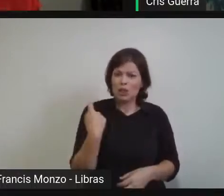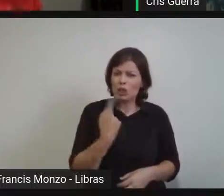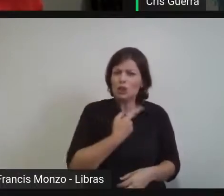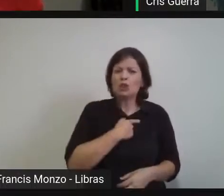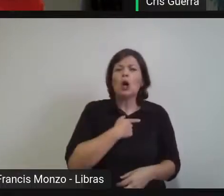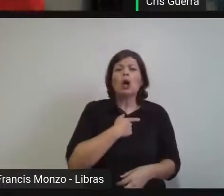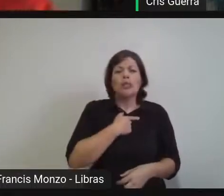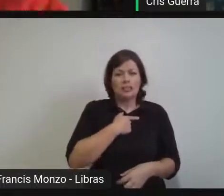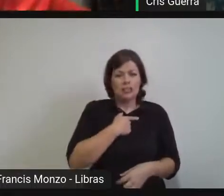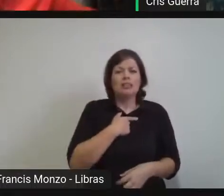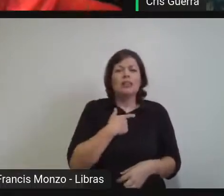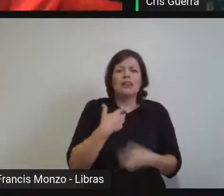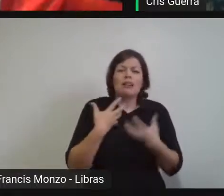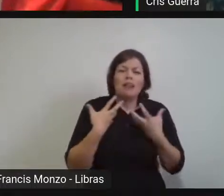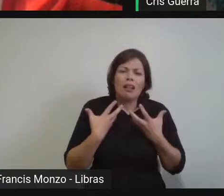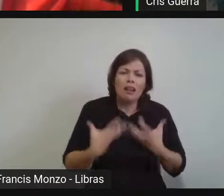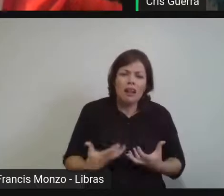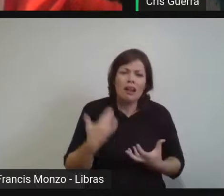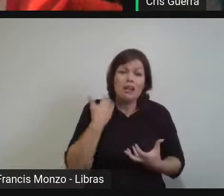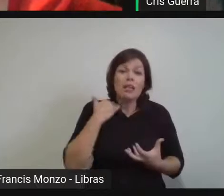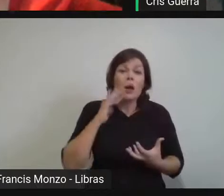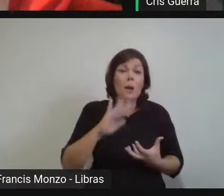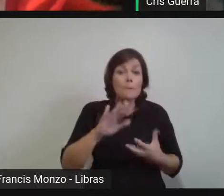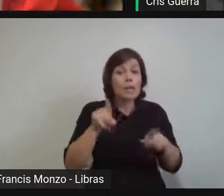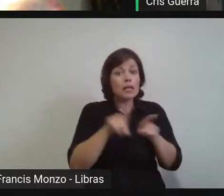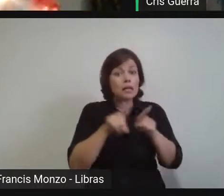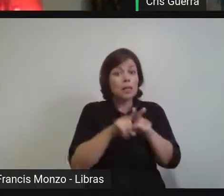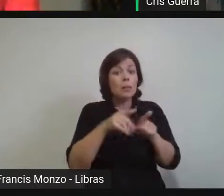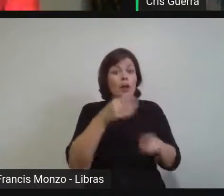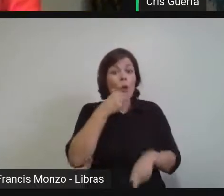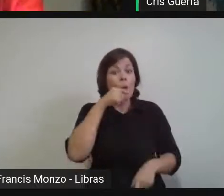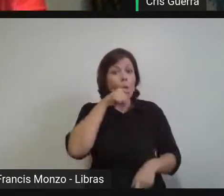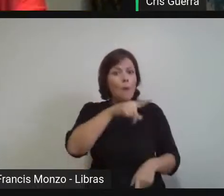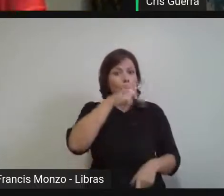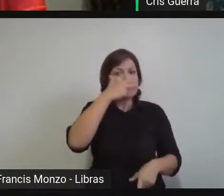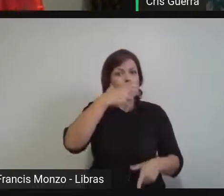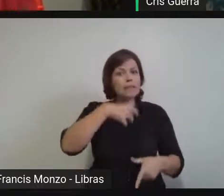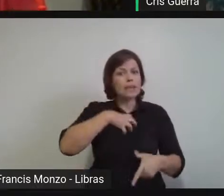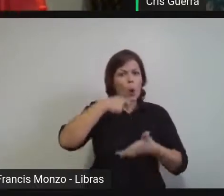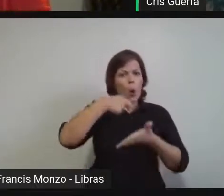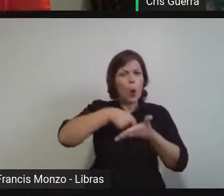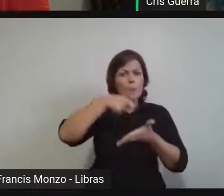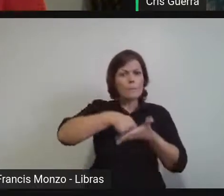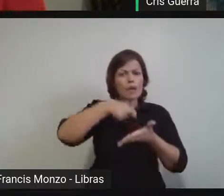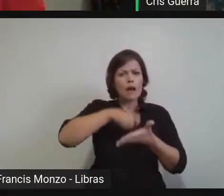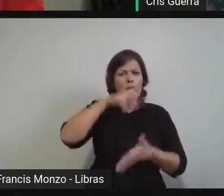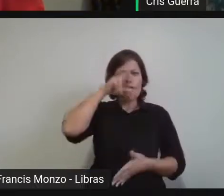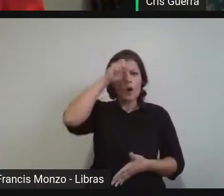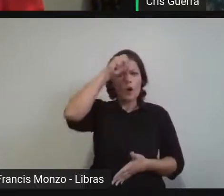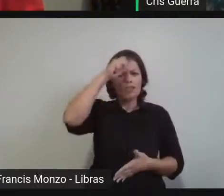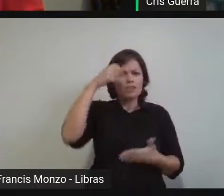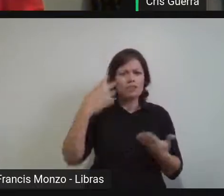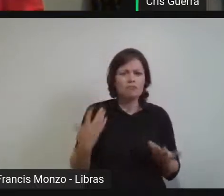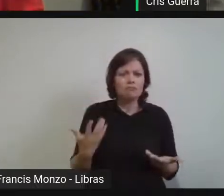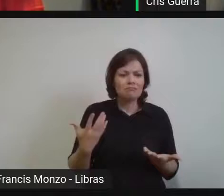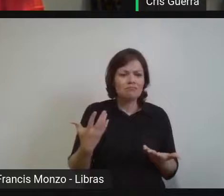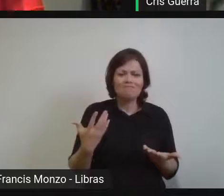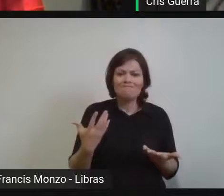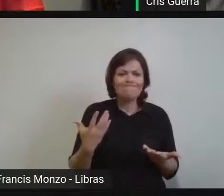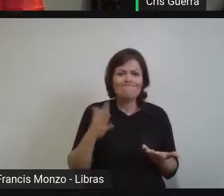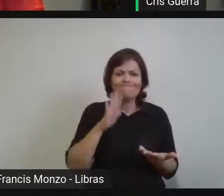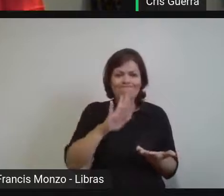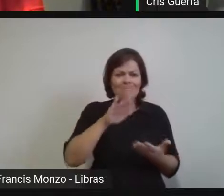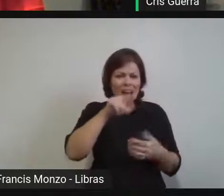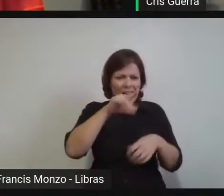também se sentem na obrigação de ser fortes num mundo que não foi exatamente construído por eles, foi construído por